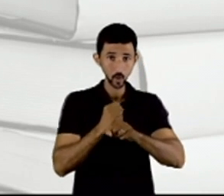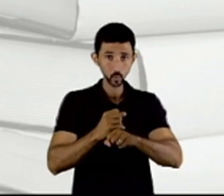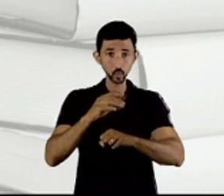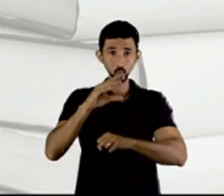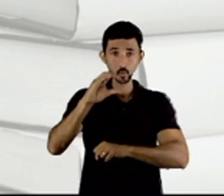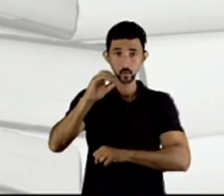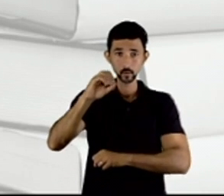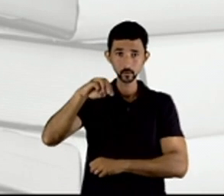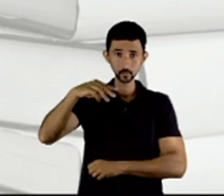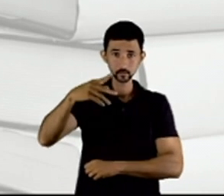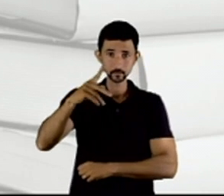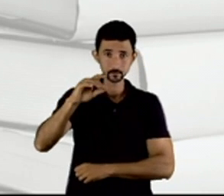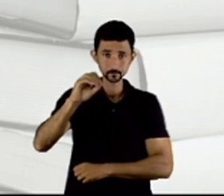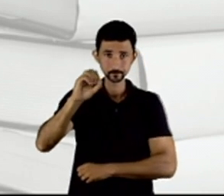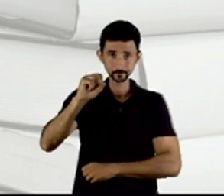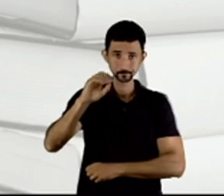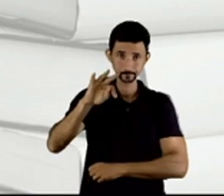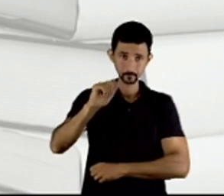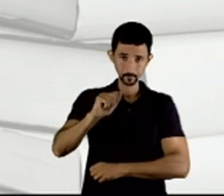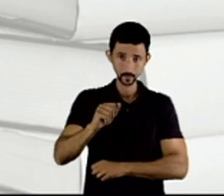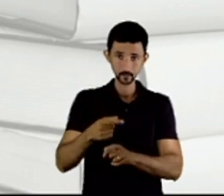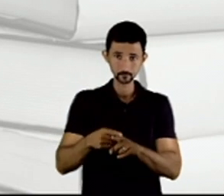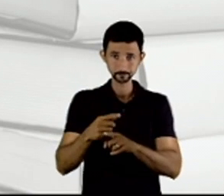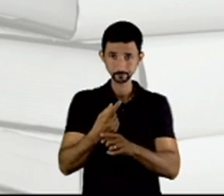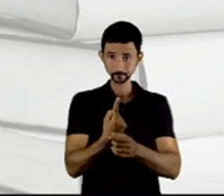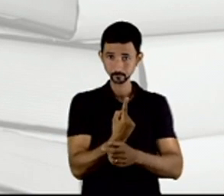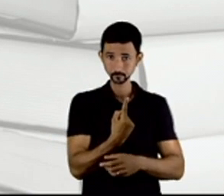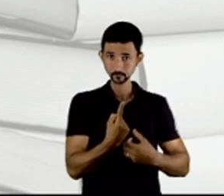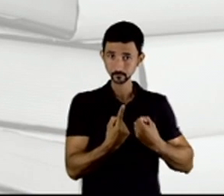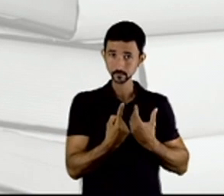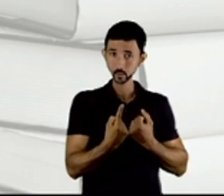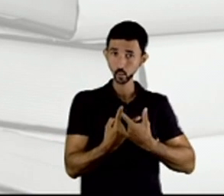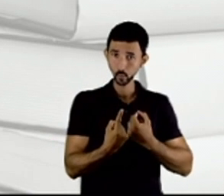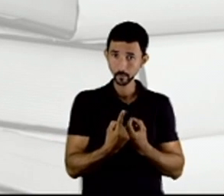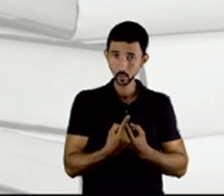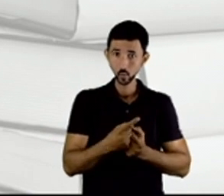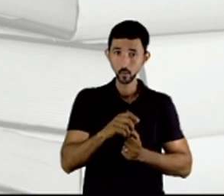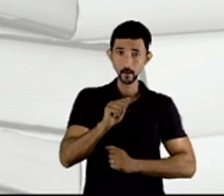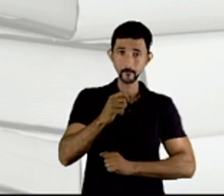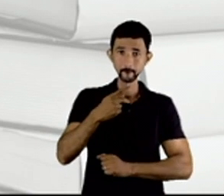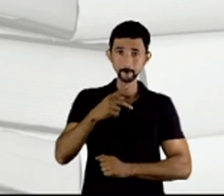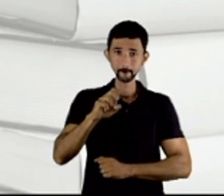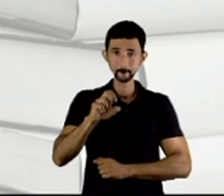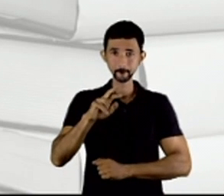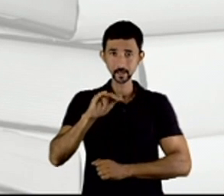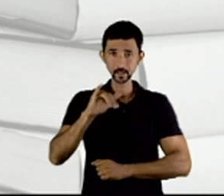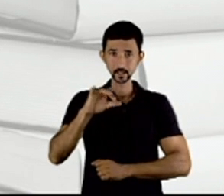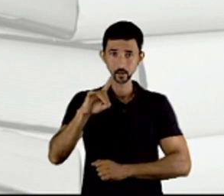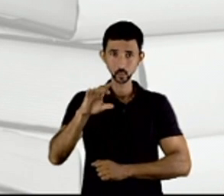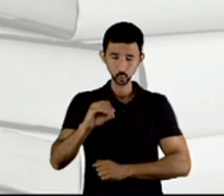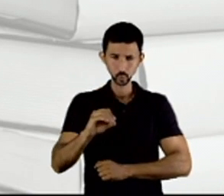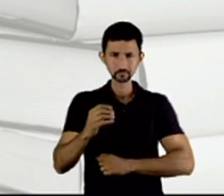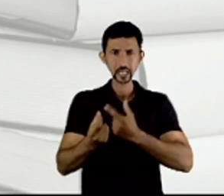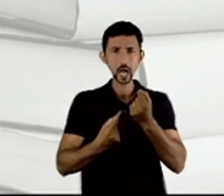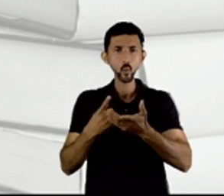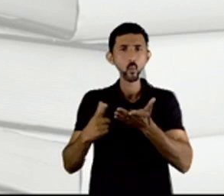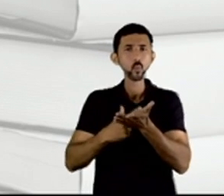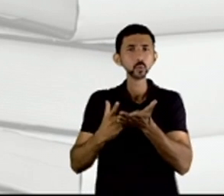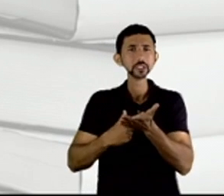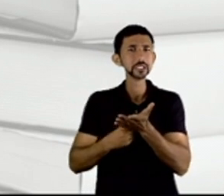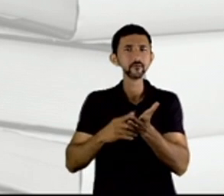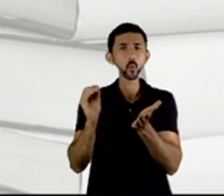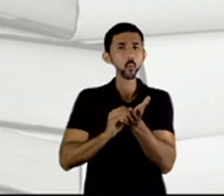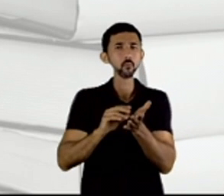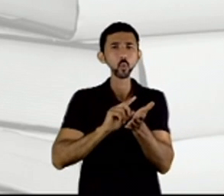1, nesse caso, é chamado de aperíodo. Alguns livros não trazem mais essa denominação, certo? E só dizem que não